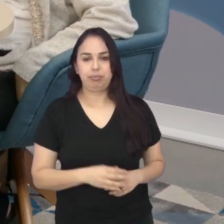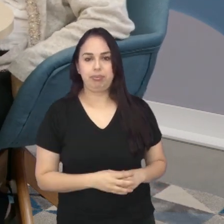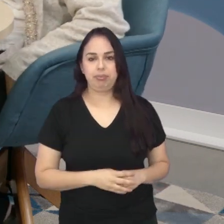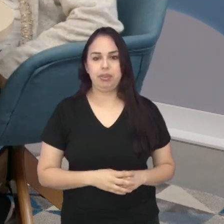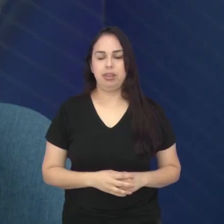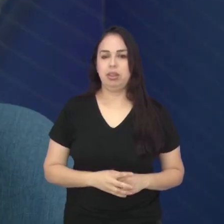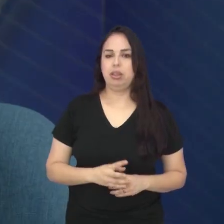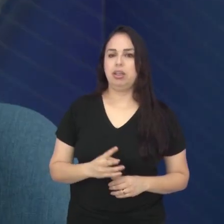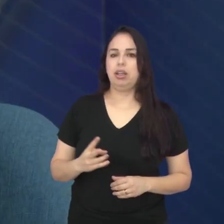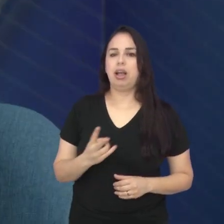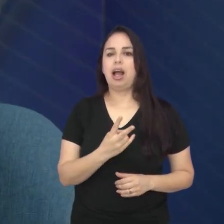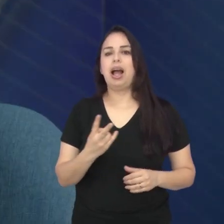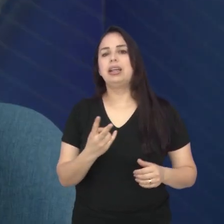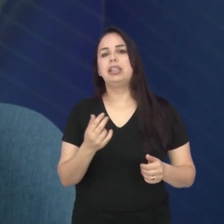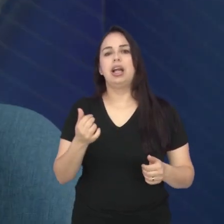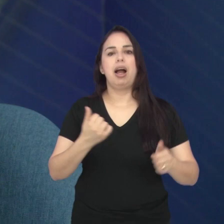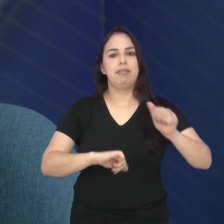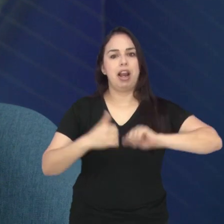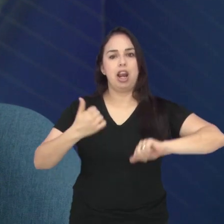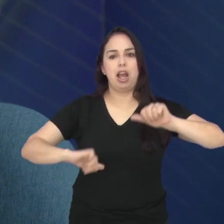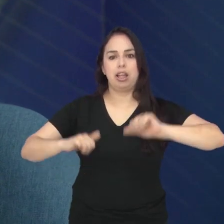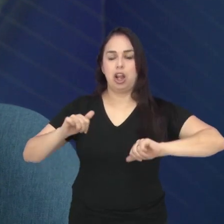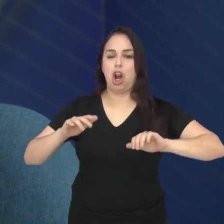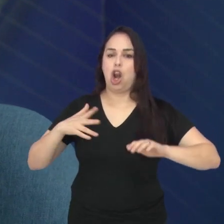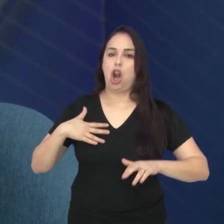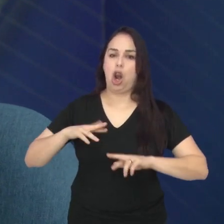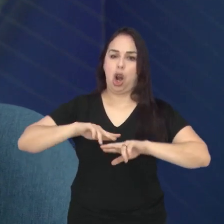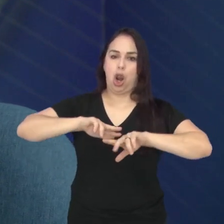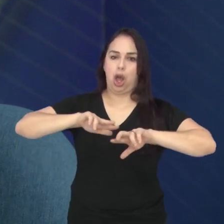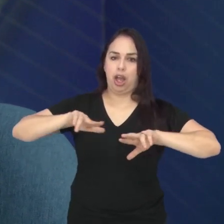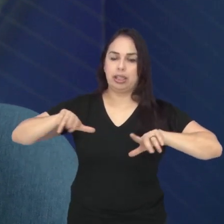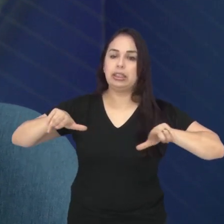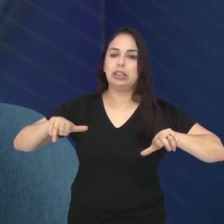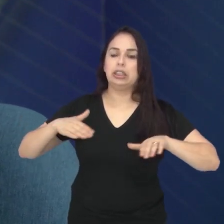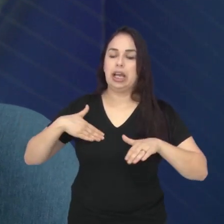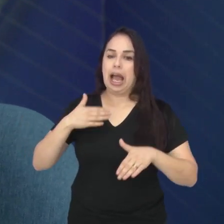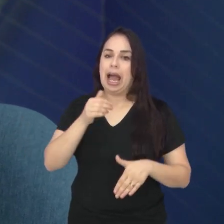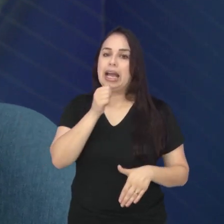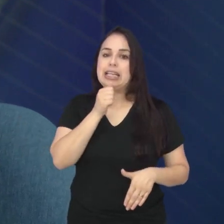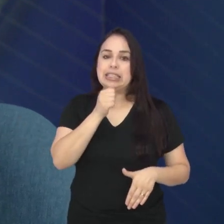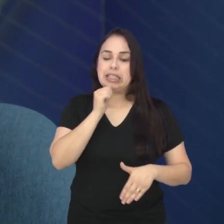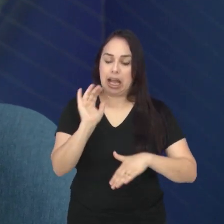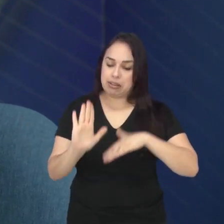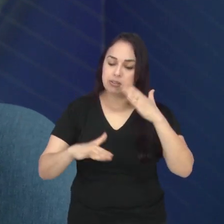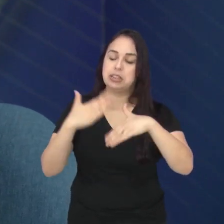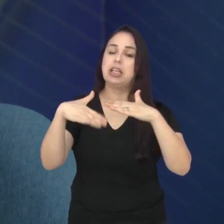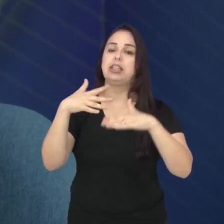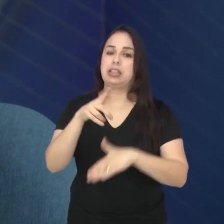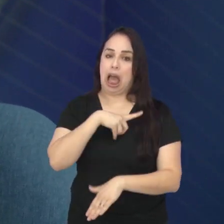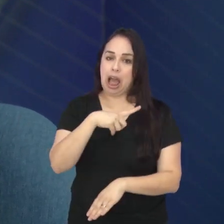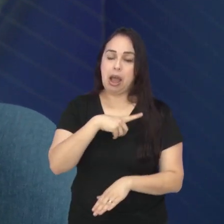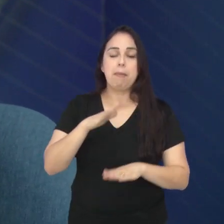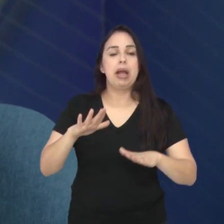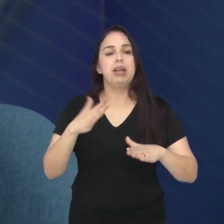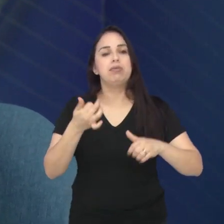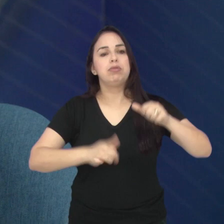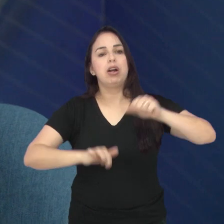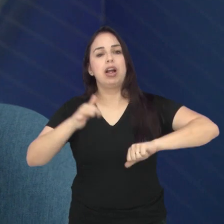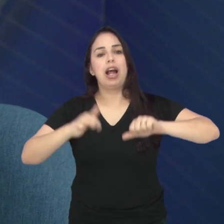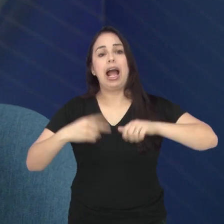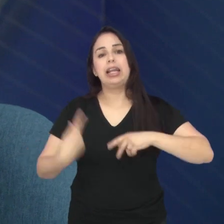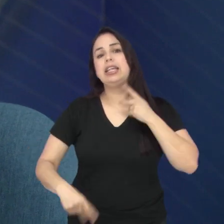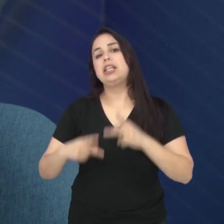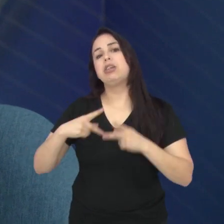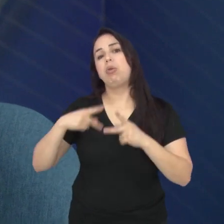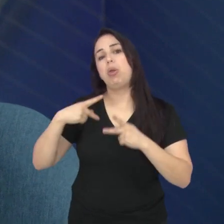também, como que vocês avaliam? Claro que nós temos muita coisa a avançar, sobretudo nesse assunto, mas como que vocês